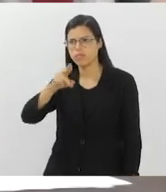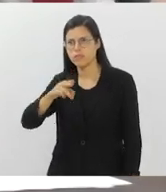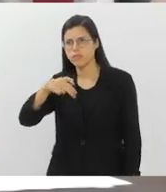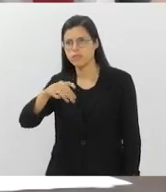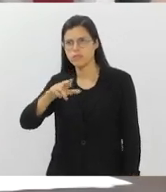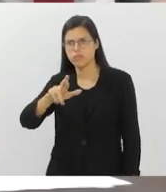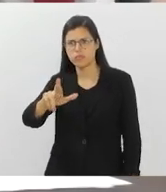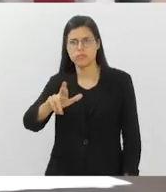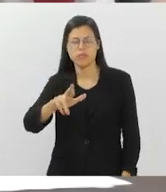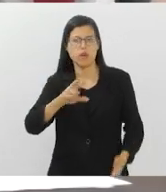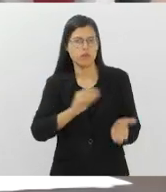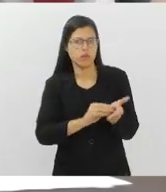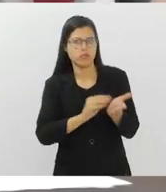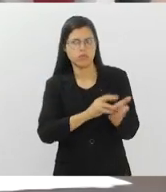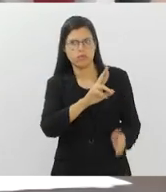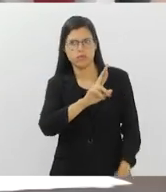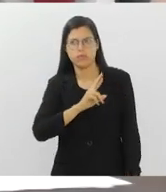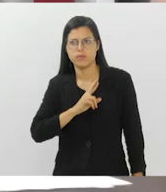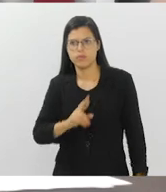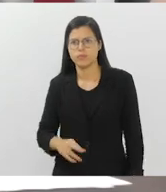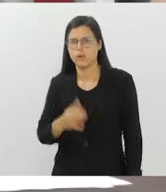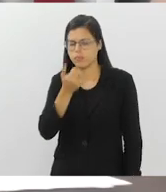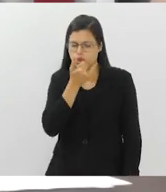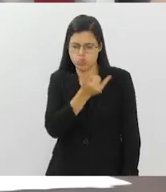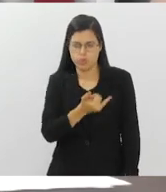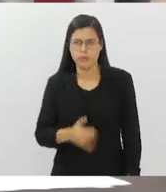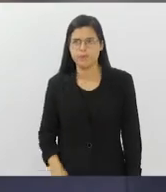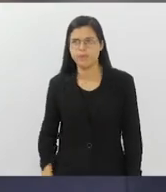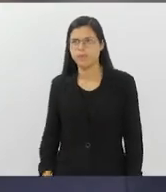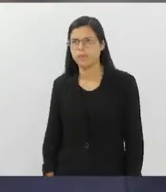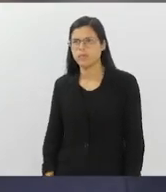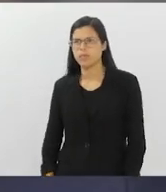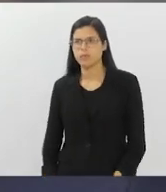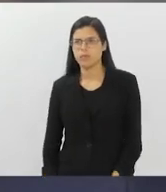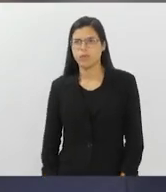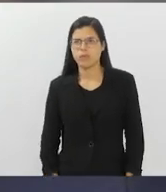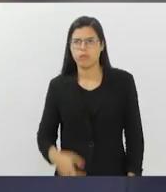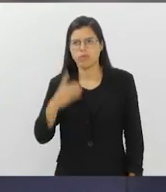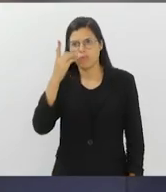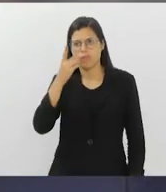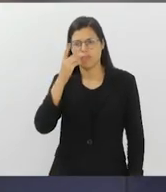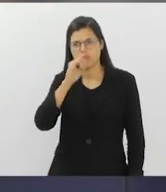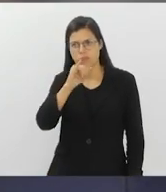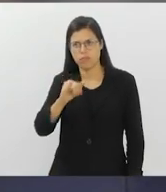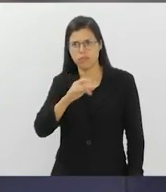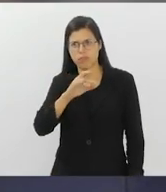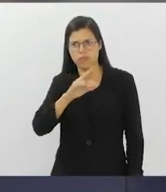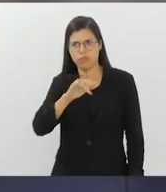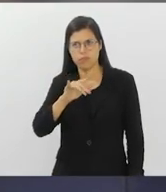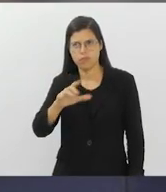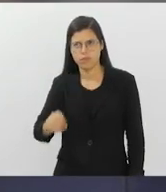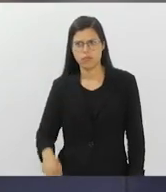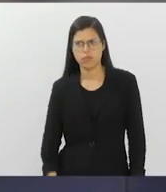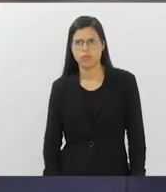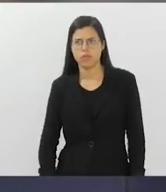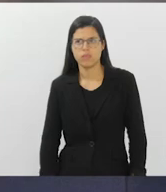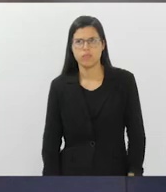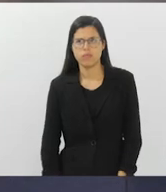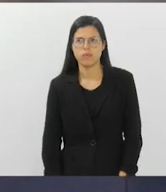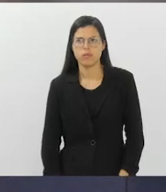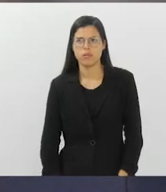responder a minha pergunta. Ah, me perdoe. Paulo, por favor. Pois não, deputado. Deputado Júlio... Sobre a sinistralidade.